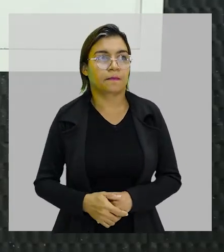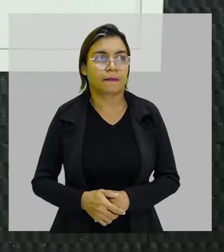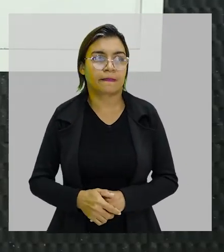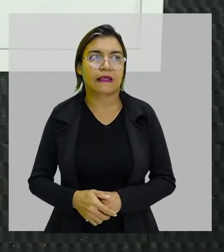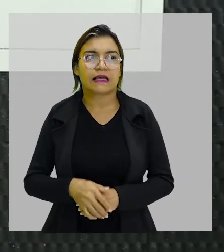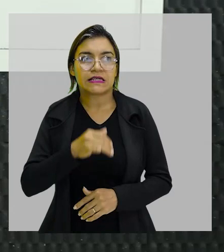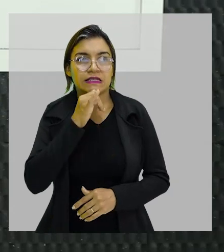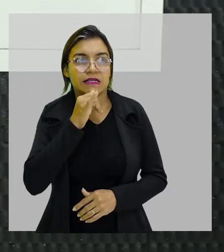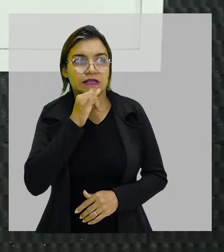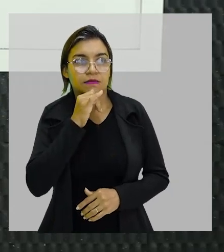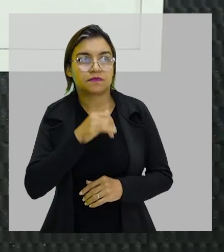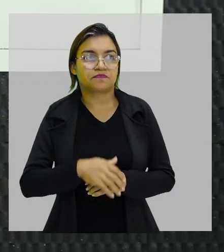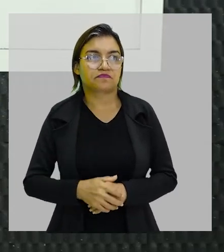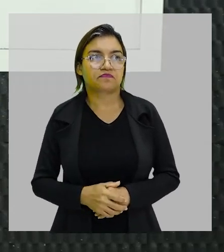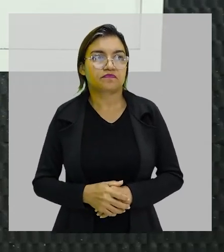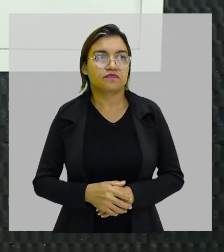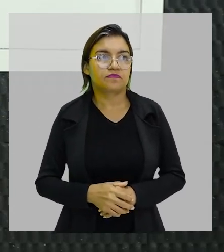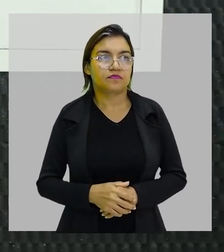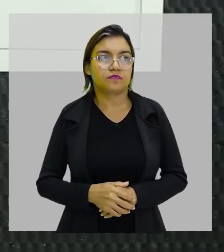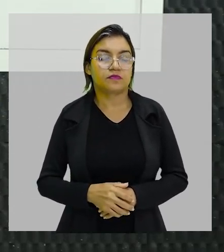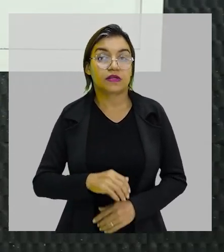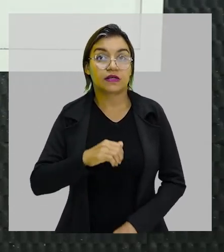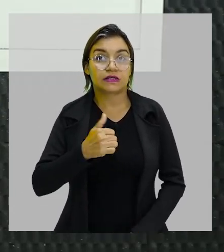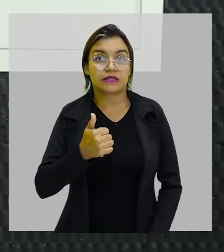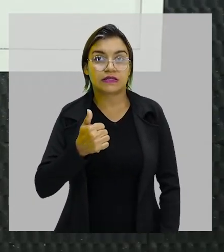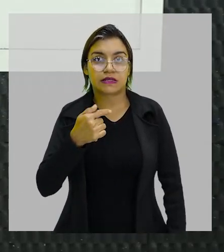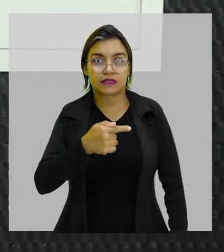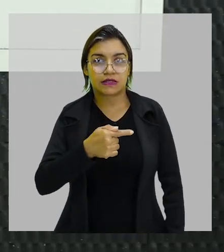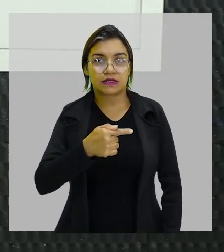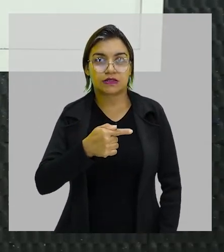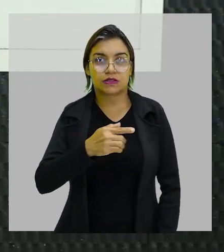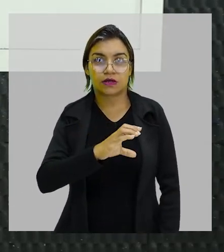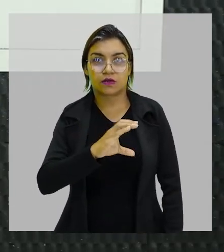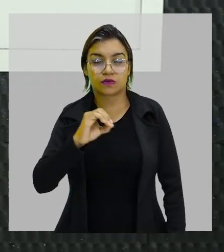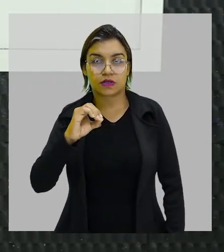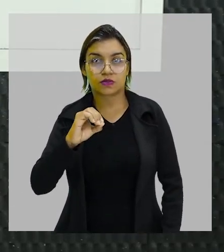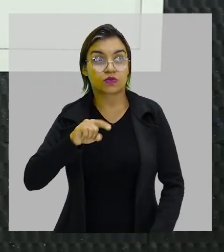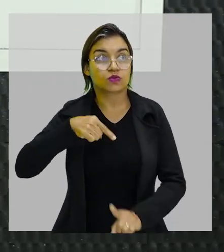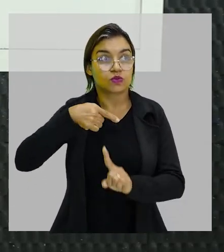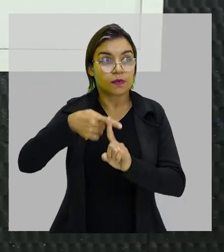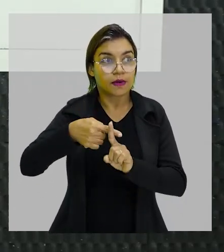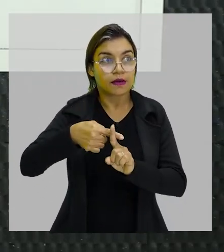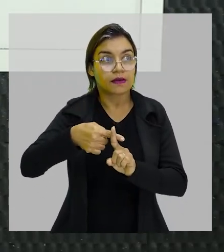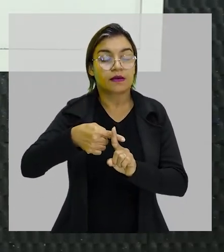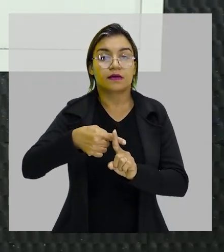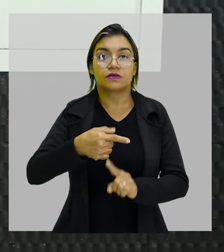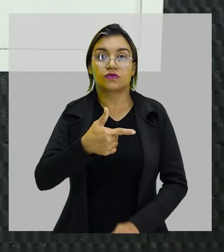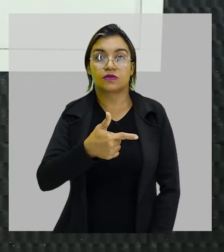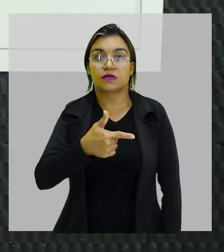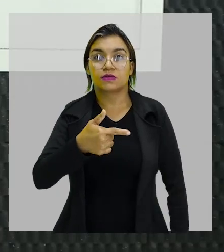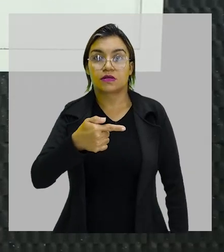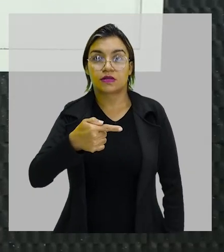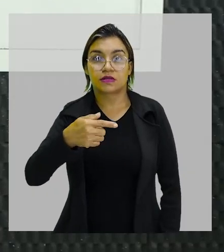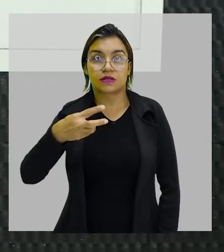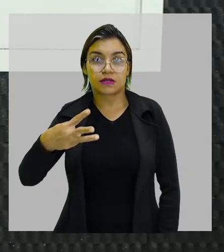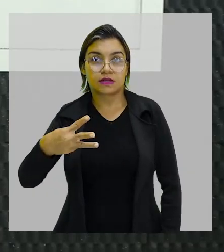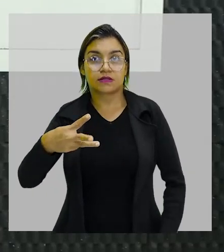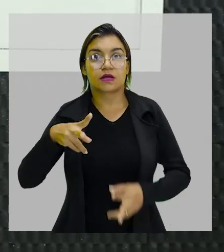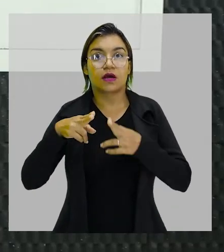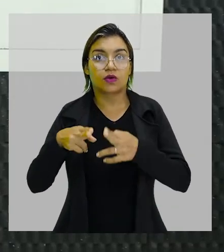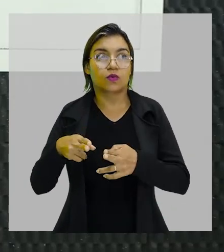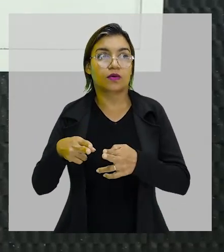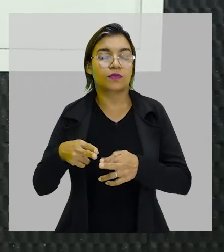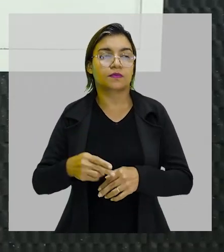a ele 273. Tá ok? Então vai ficar igual